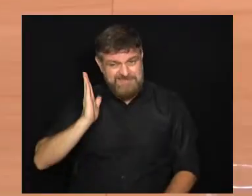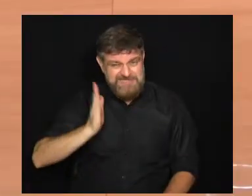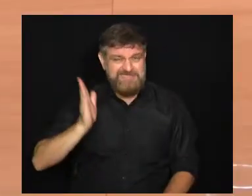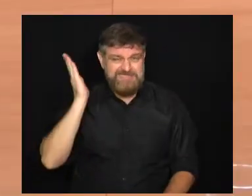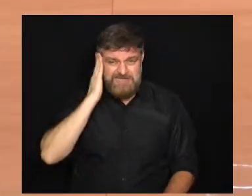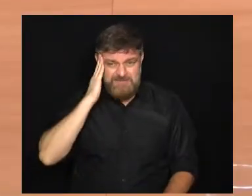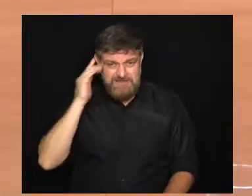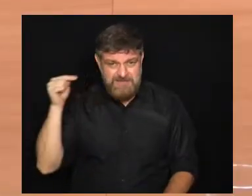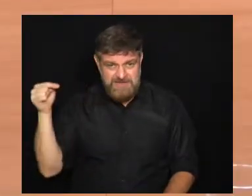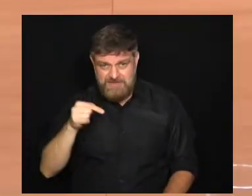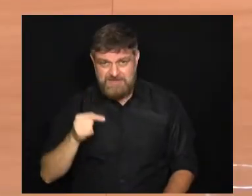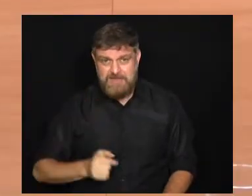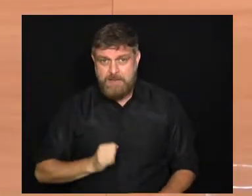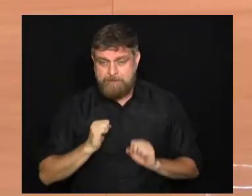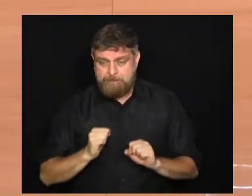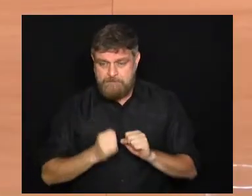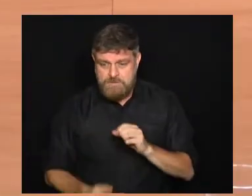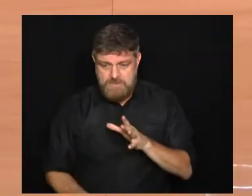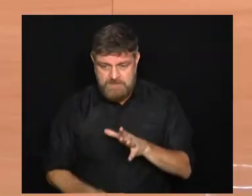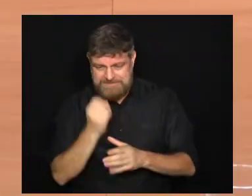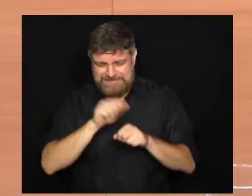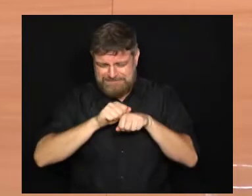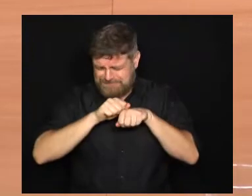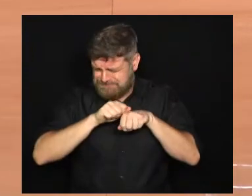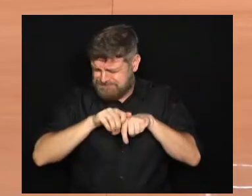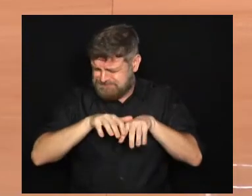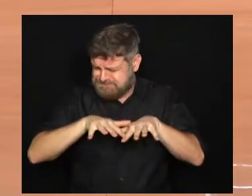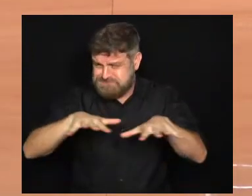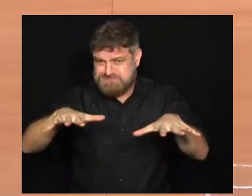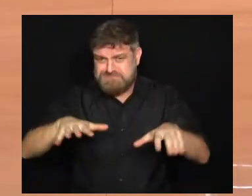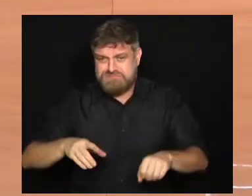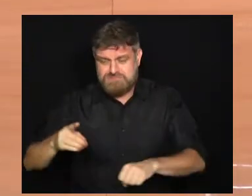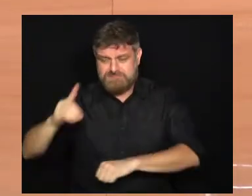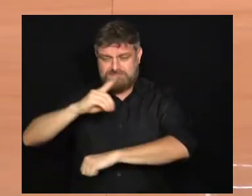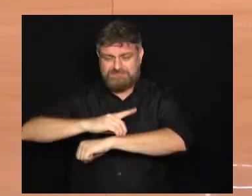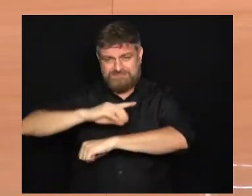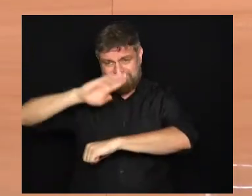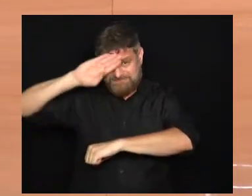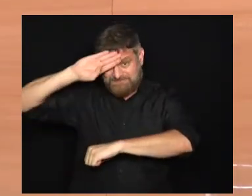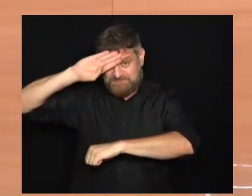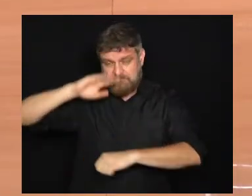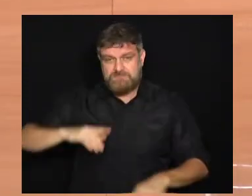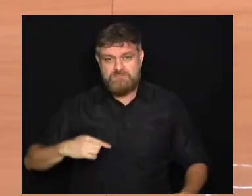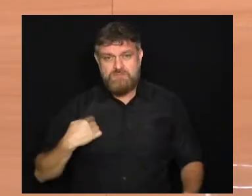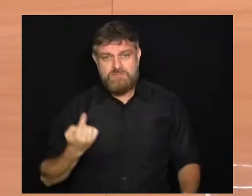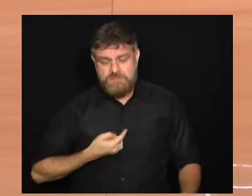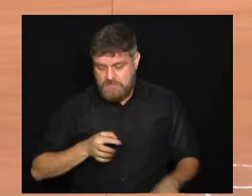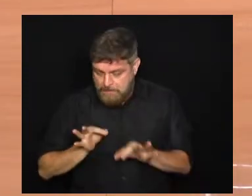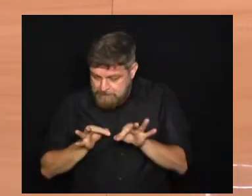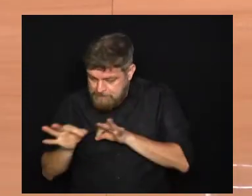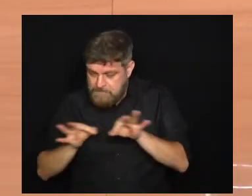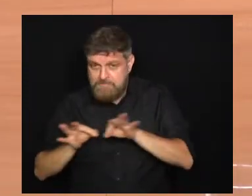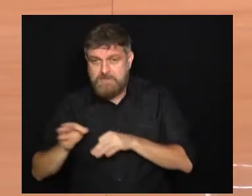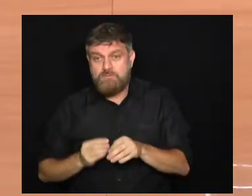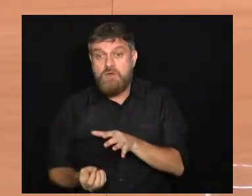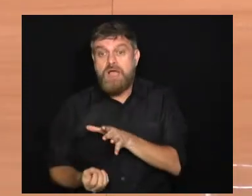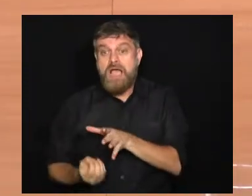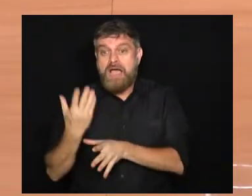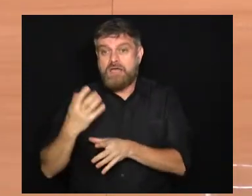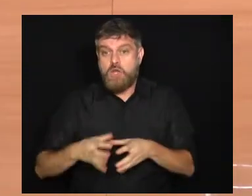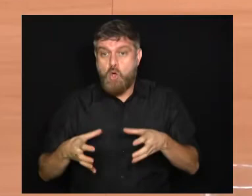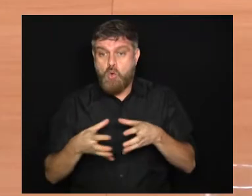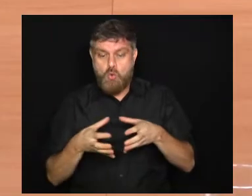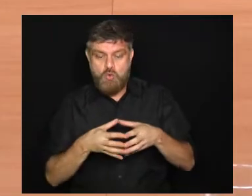poderia ser uma das piores epidemias da referente à arbovirose. Vimos me preparando, foi criado um